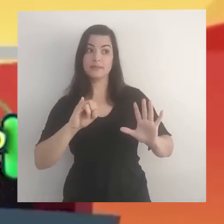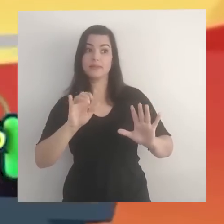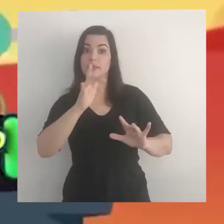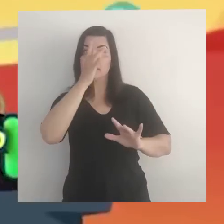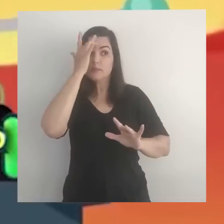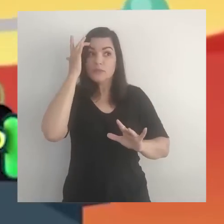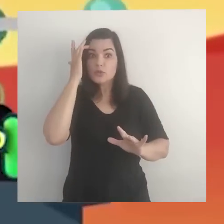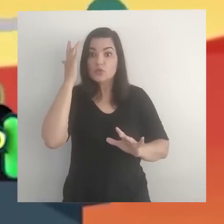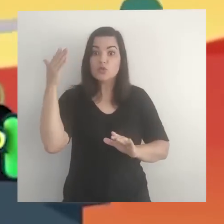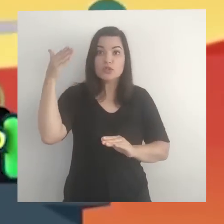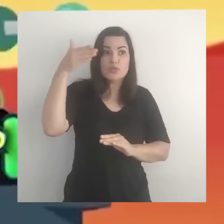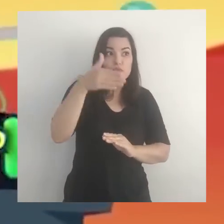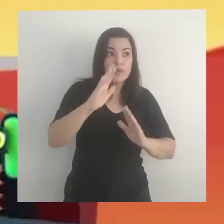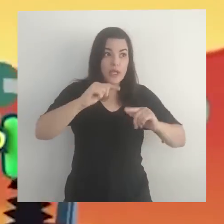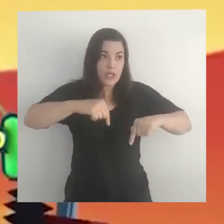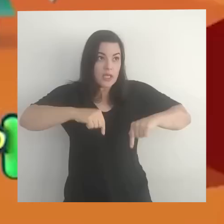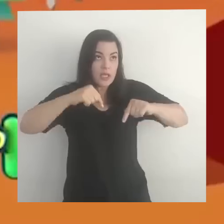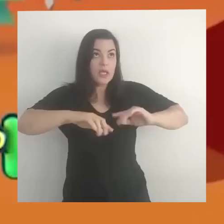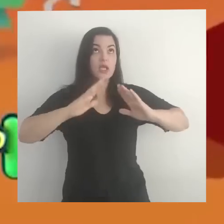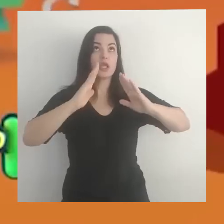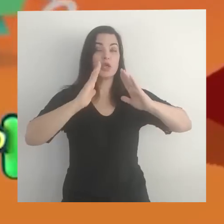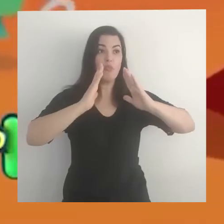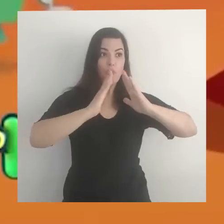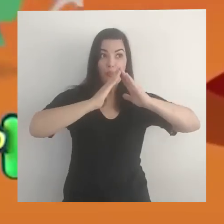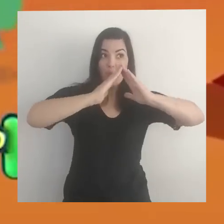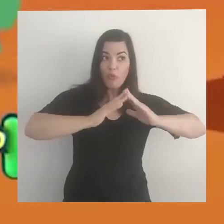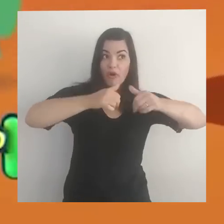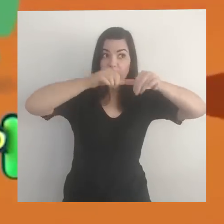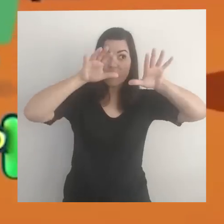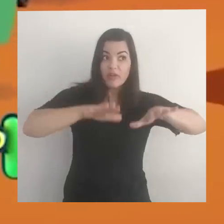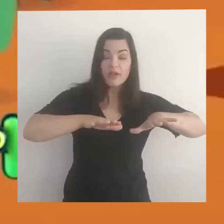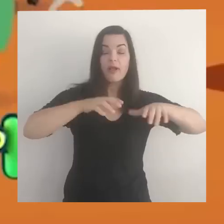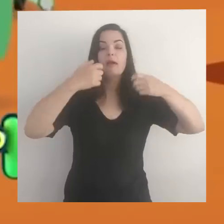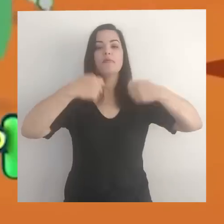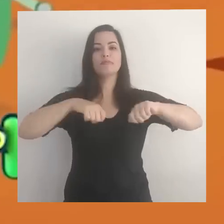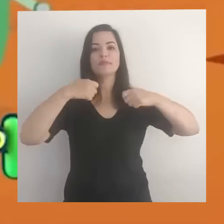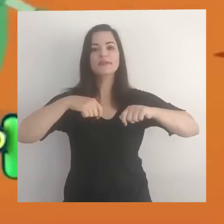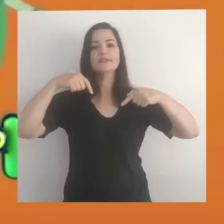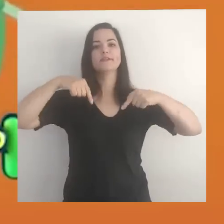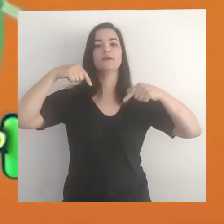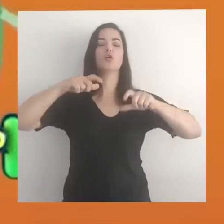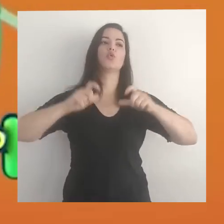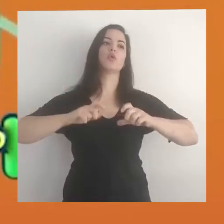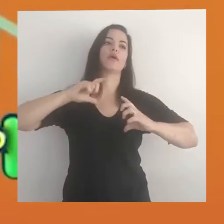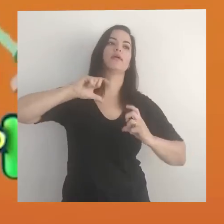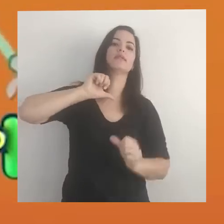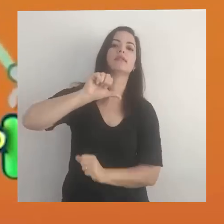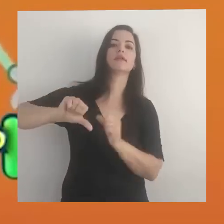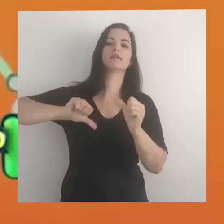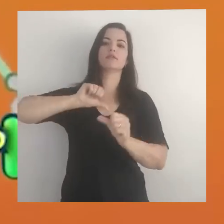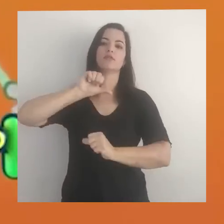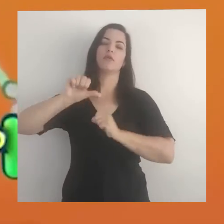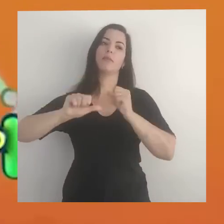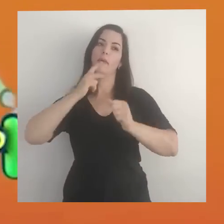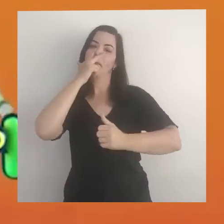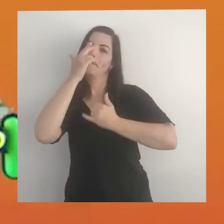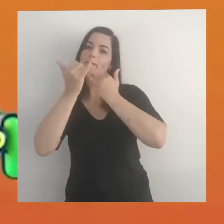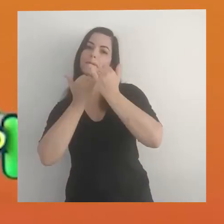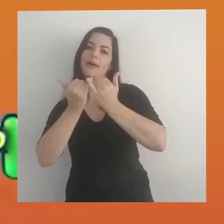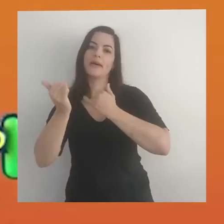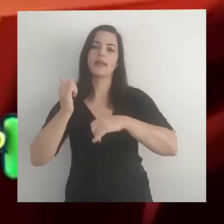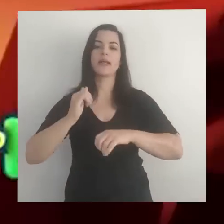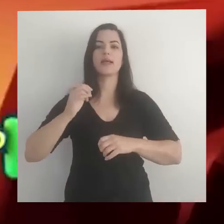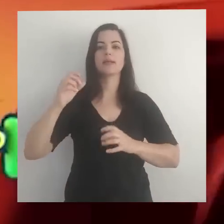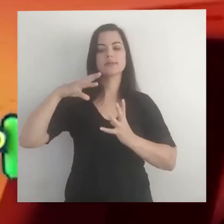de Marte em um lugar mais parecido com a Terra. Será que dá pra fazer essa terraformação pras férias?